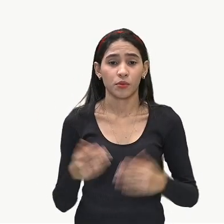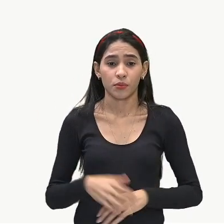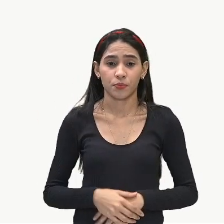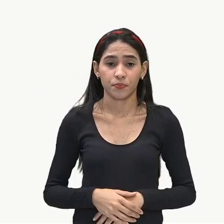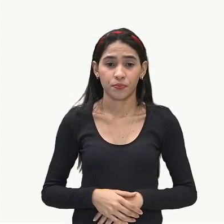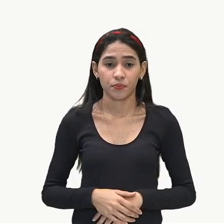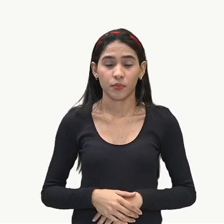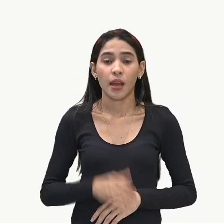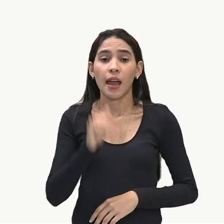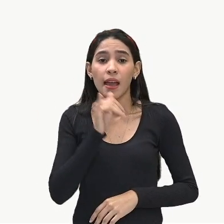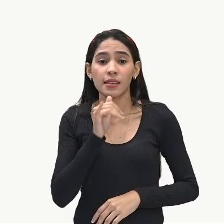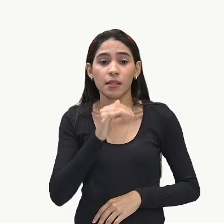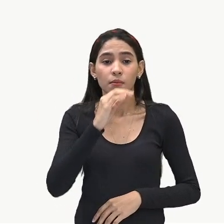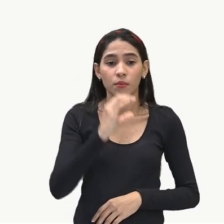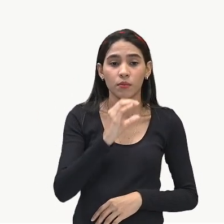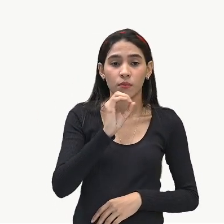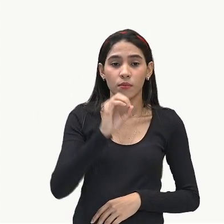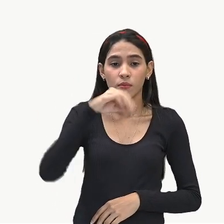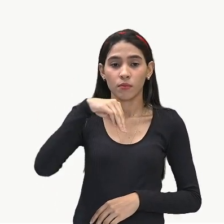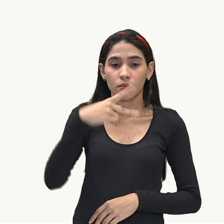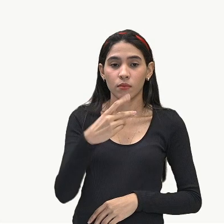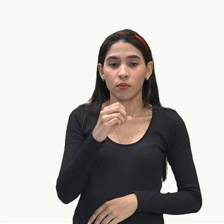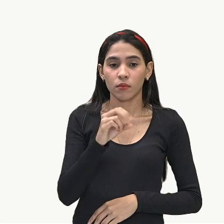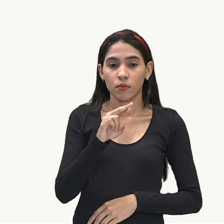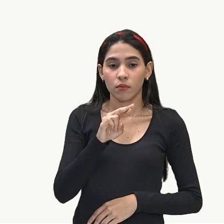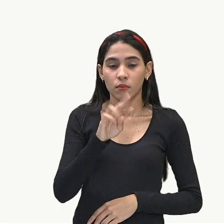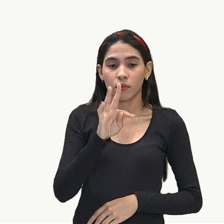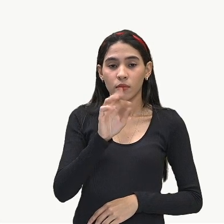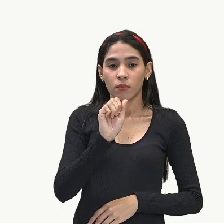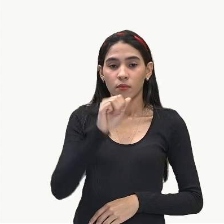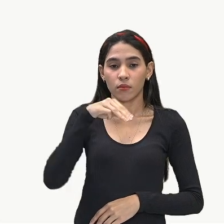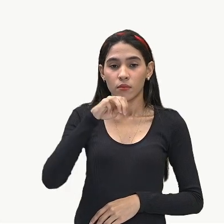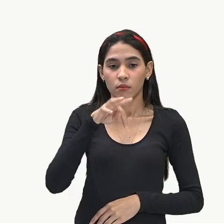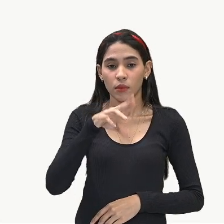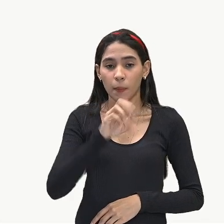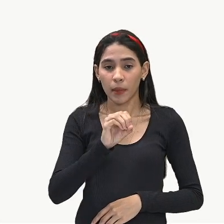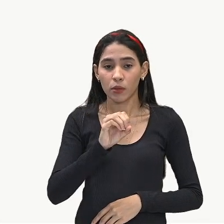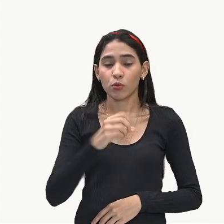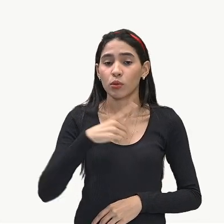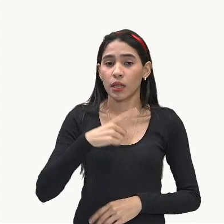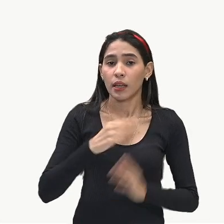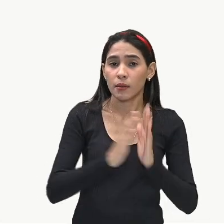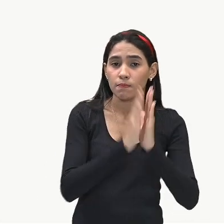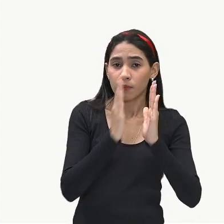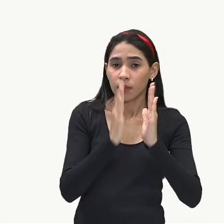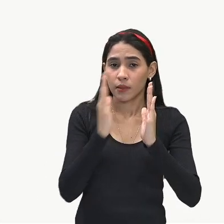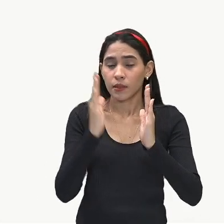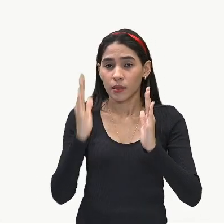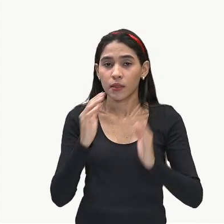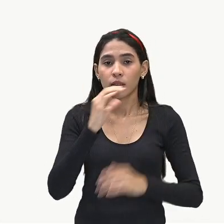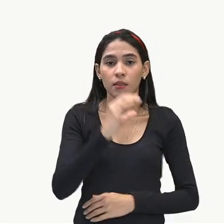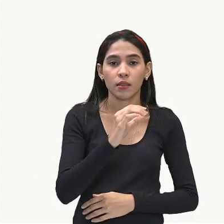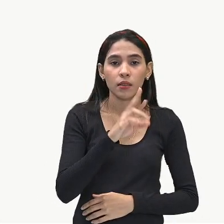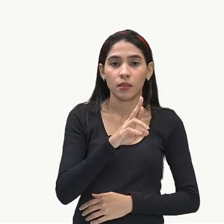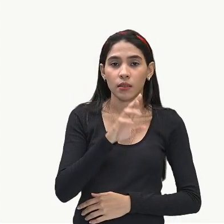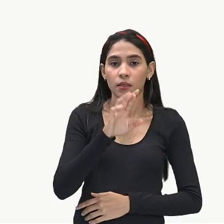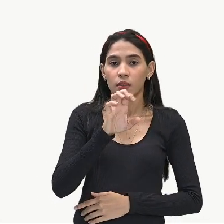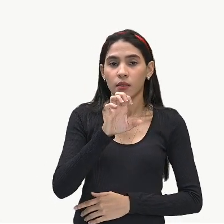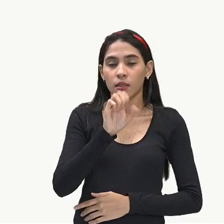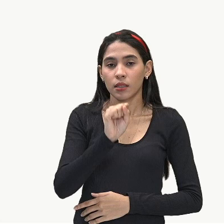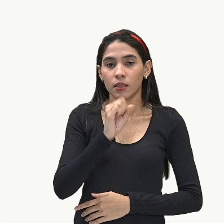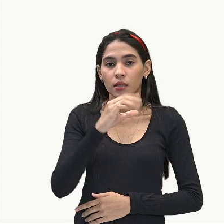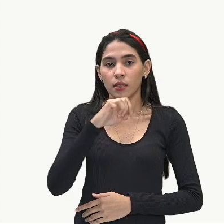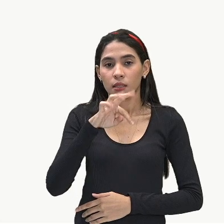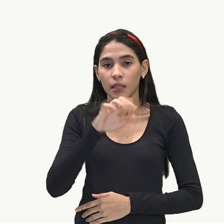No caso do comportamento, nós teremos sequências ou crescentes, ou decrescentes,